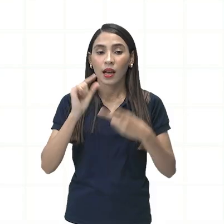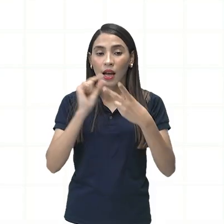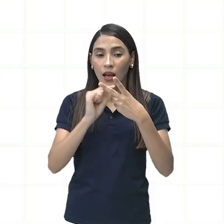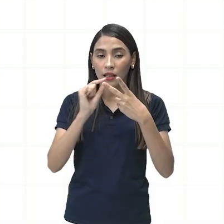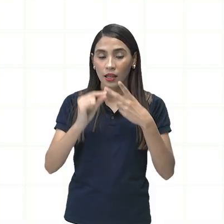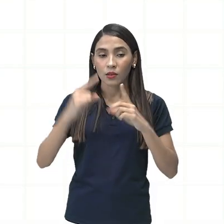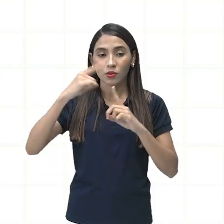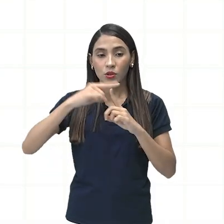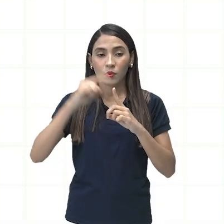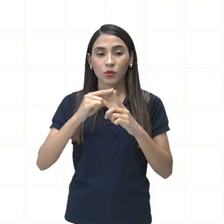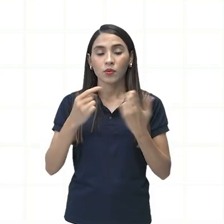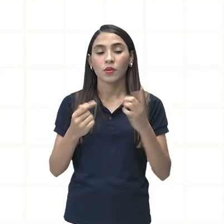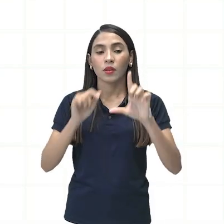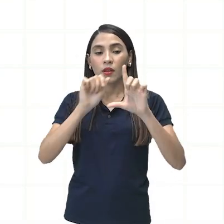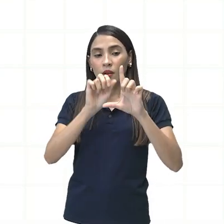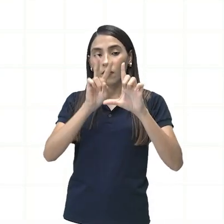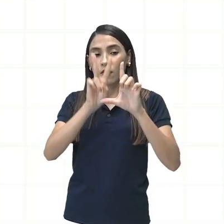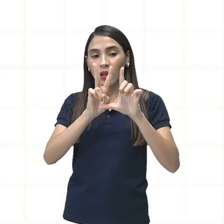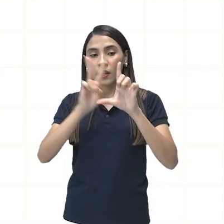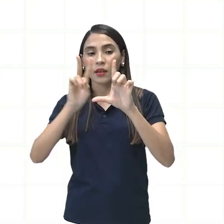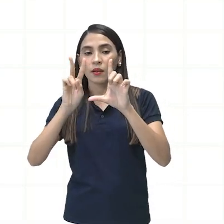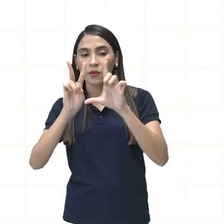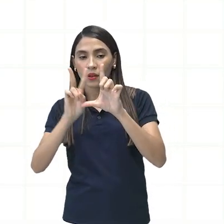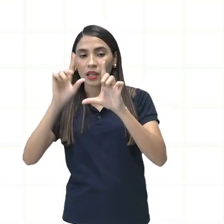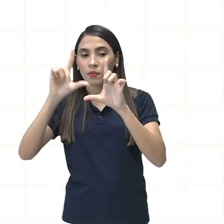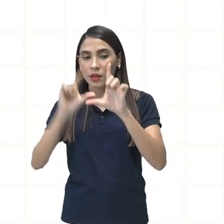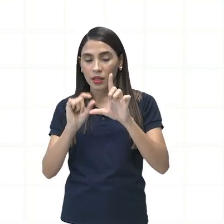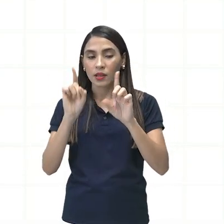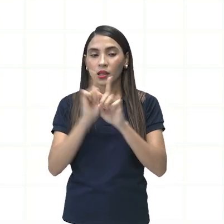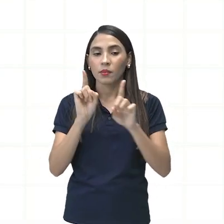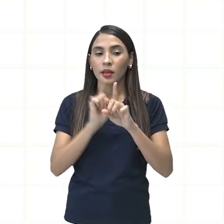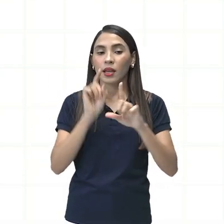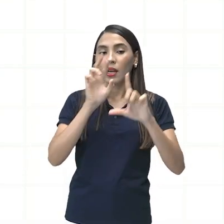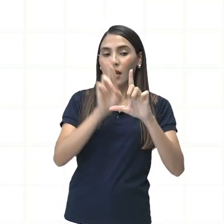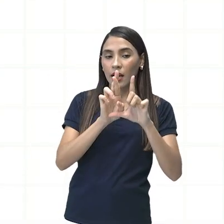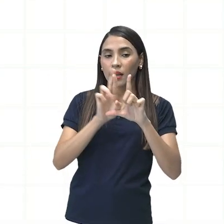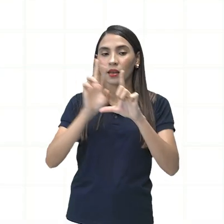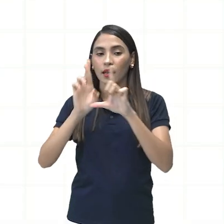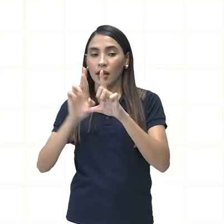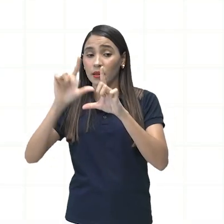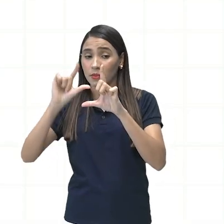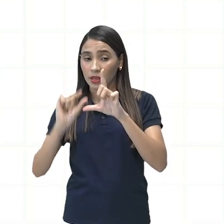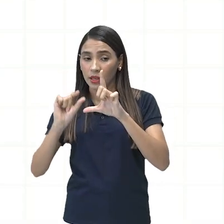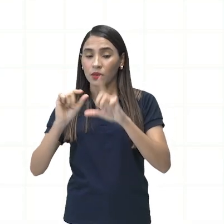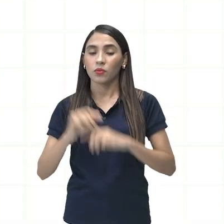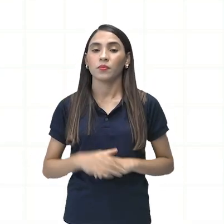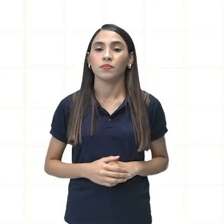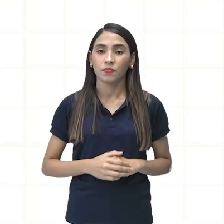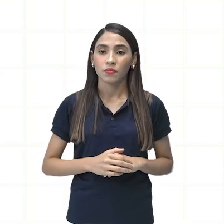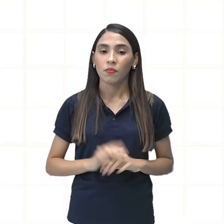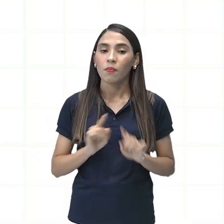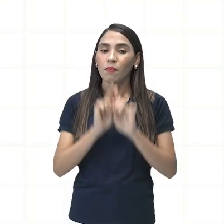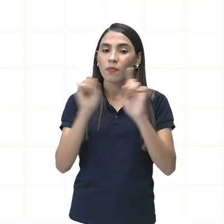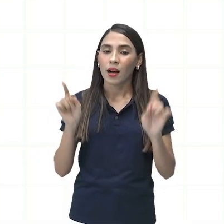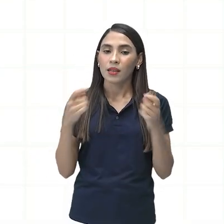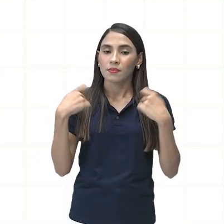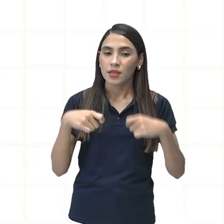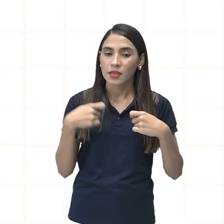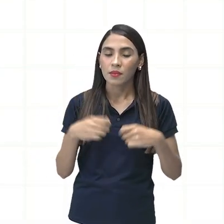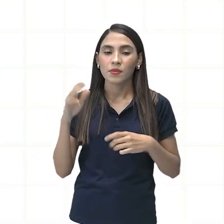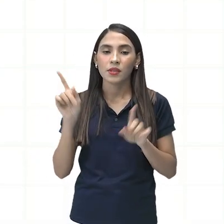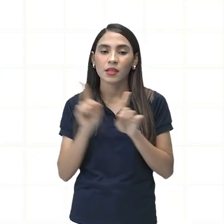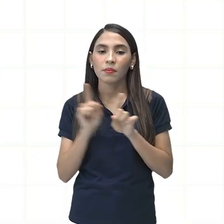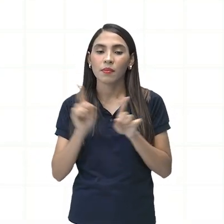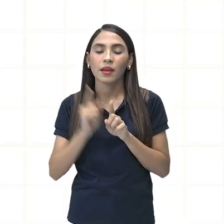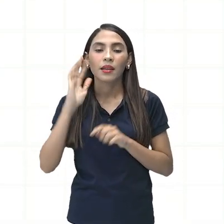do tipo Vzão, Vzinho e o alelo do tipo Rzão, Rzinho. Só que a gente precisa